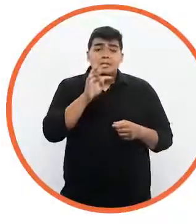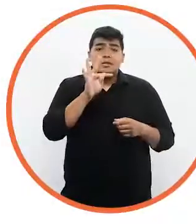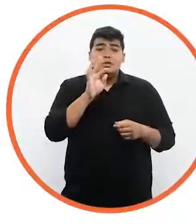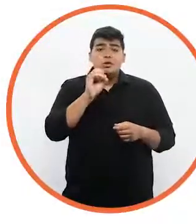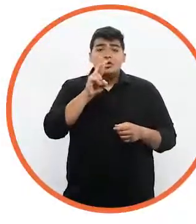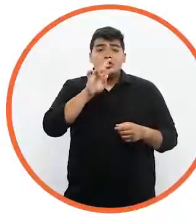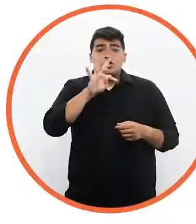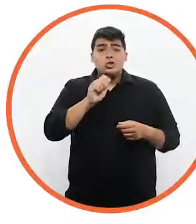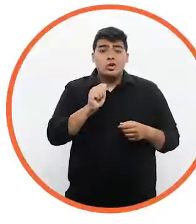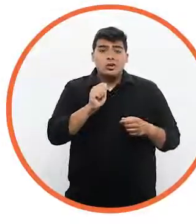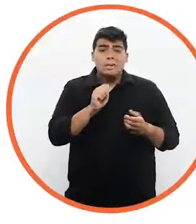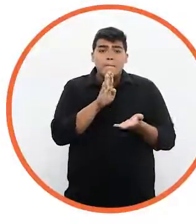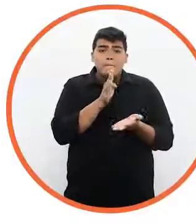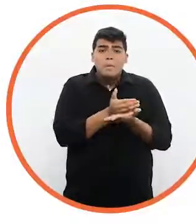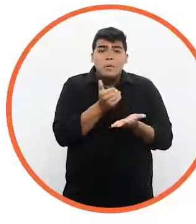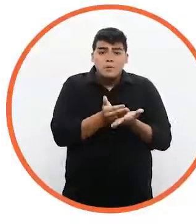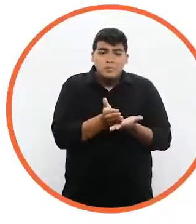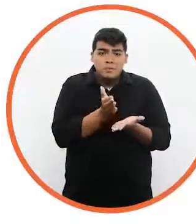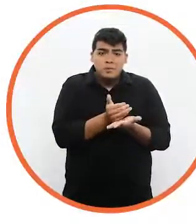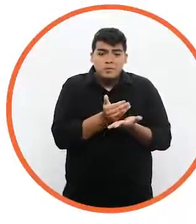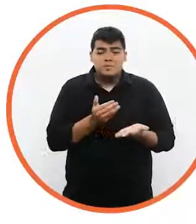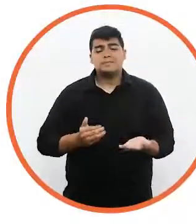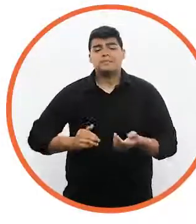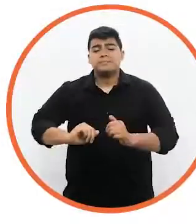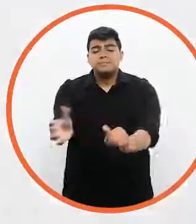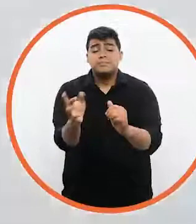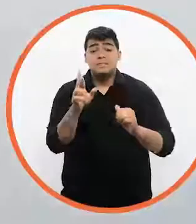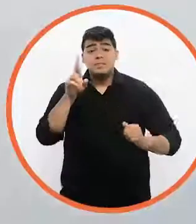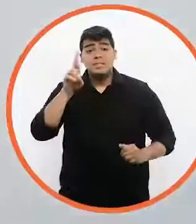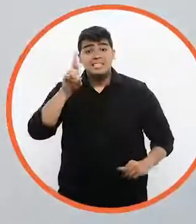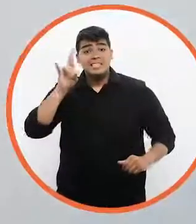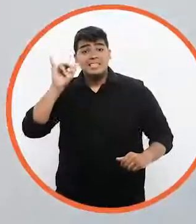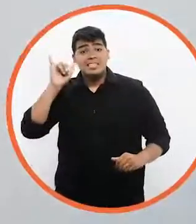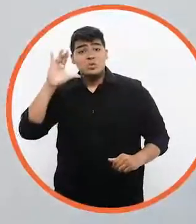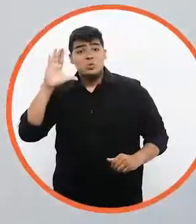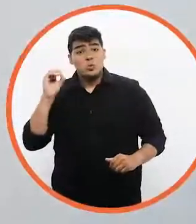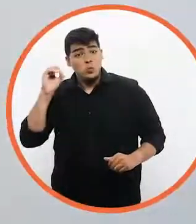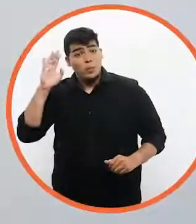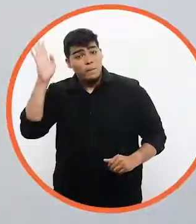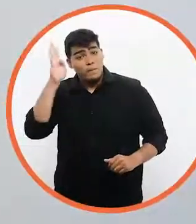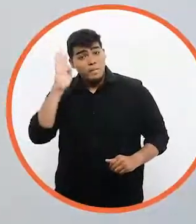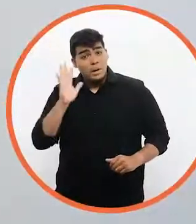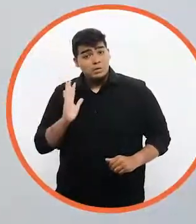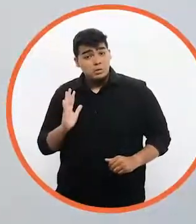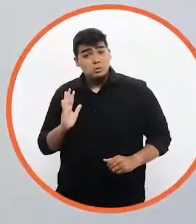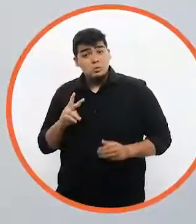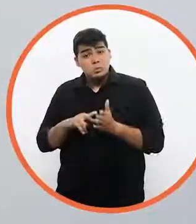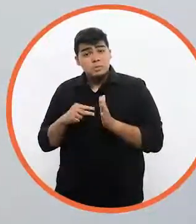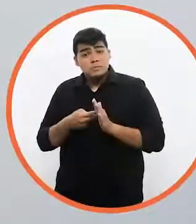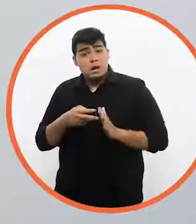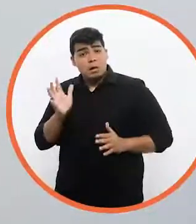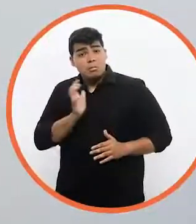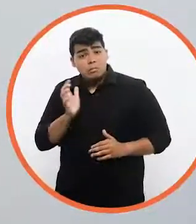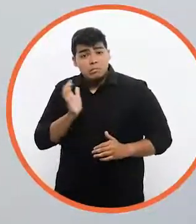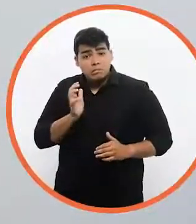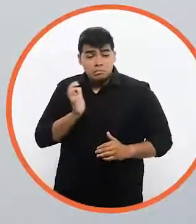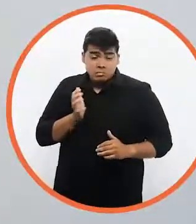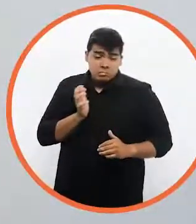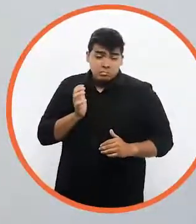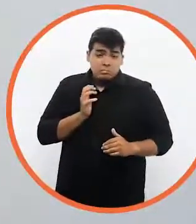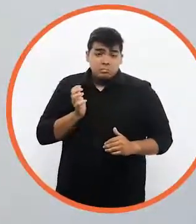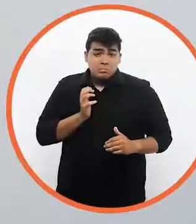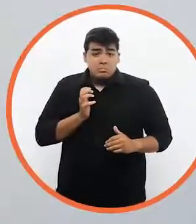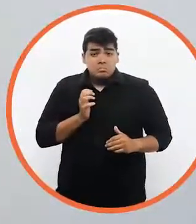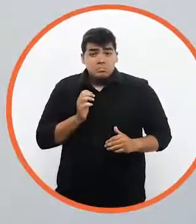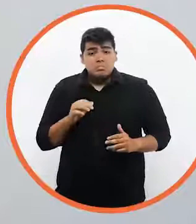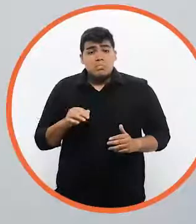torta. Rico. Rico, dependendo do contexto, pode ser uma pessoa que vai ter, sim, muito dinheiro, mas quando você